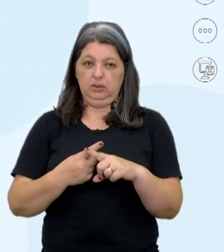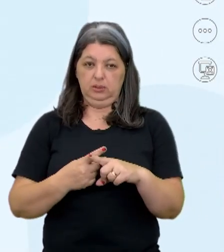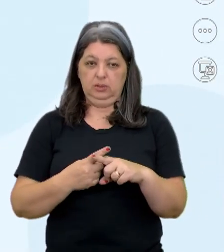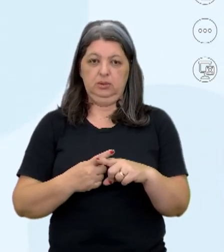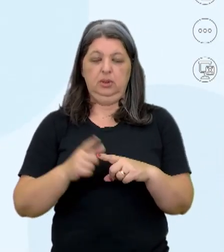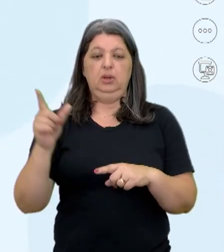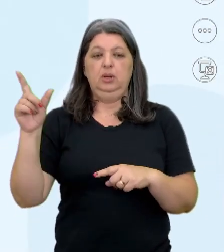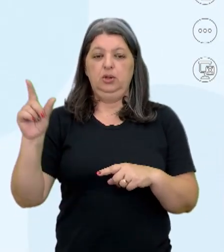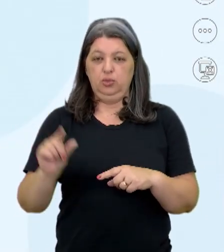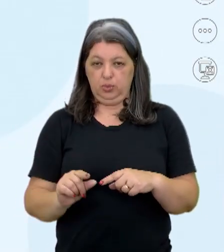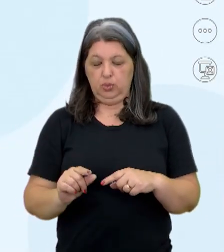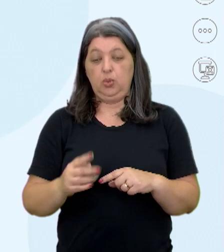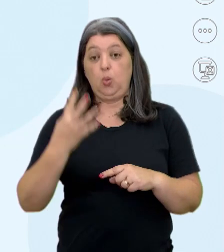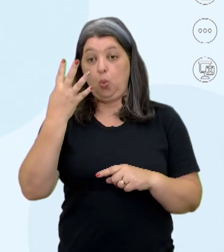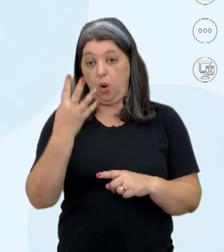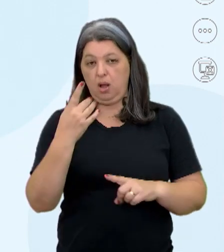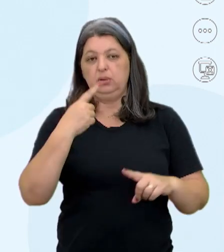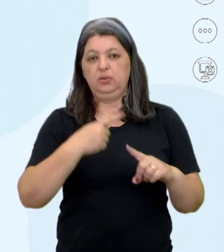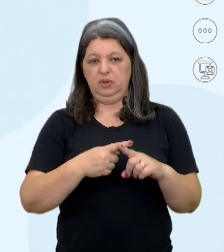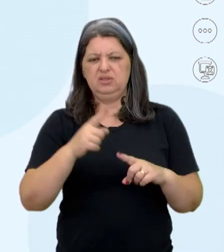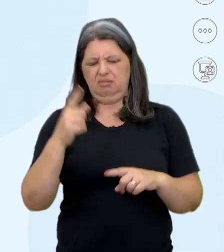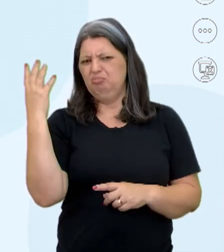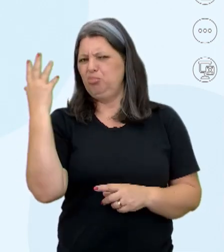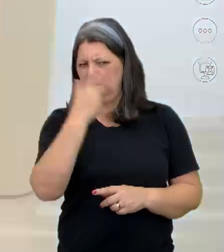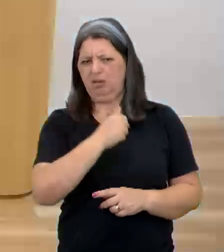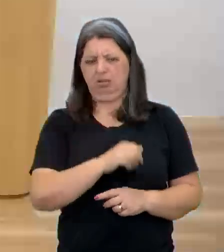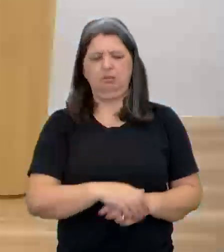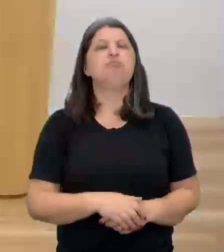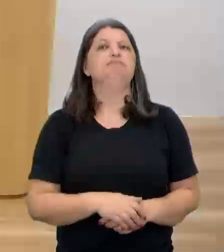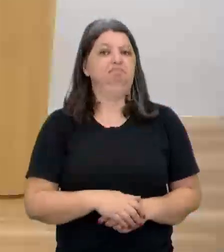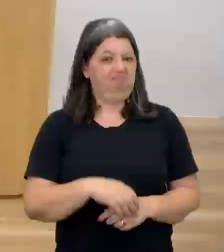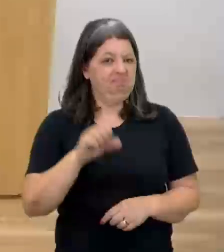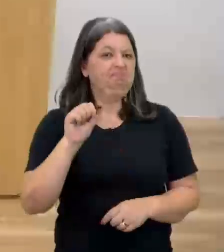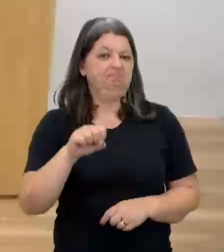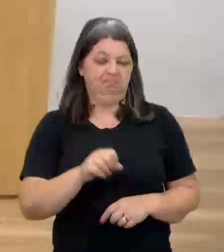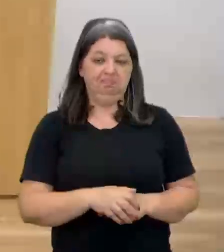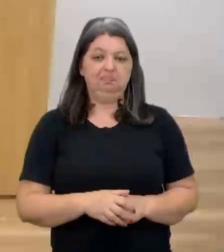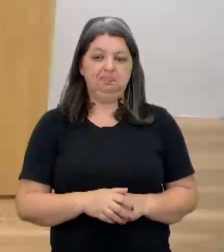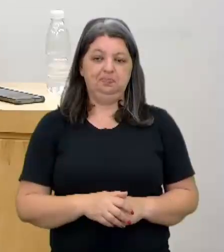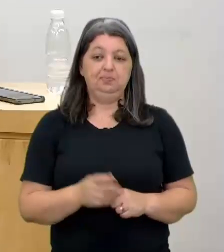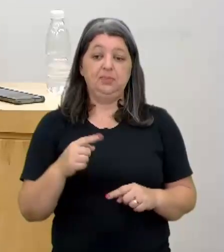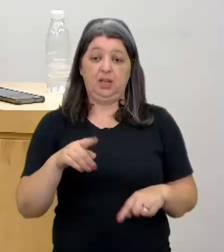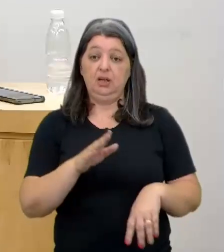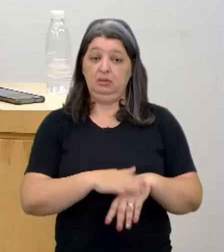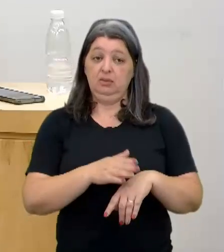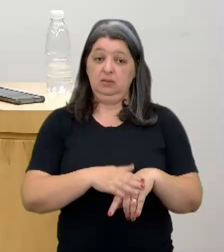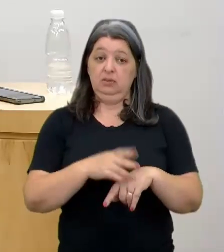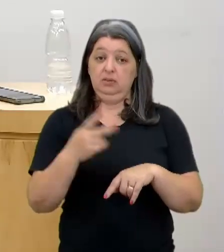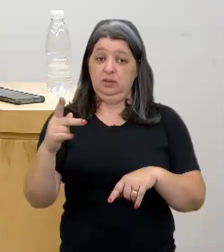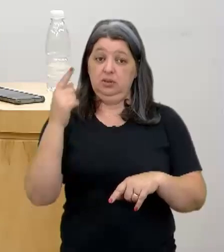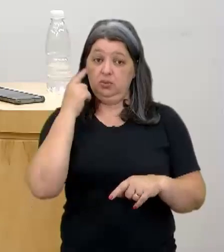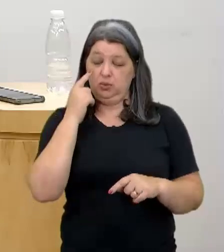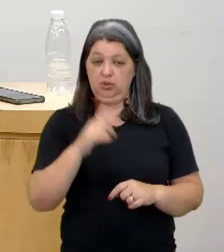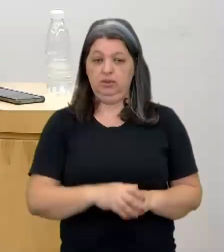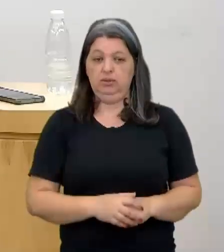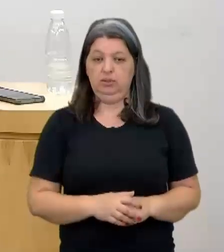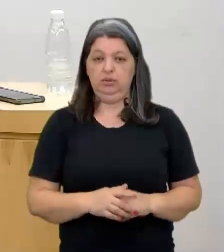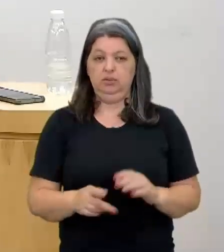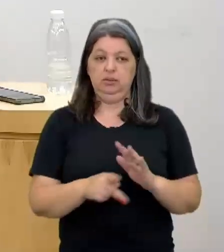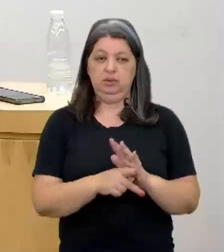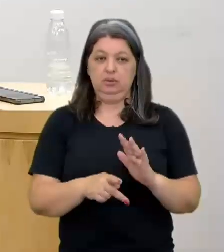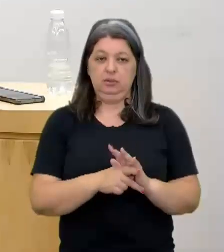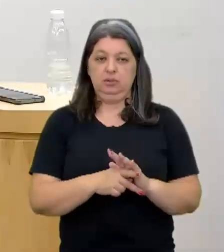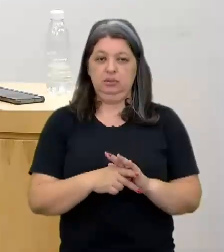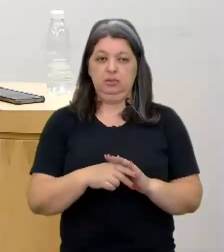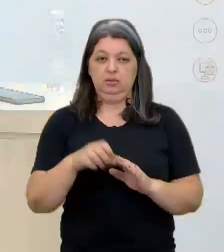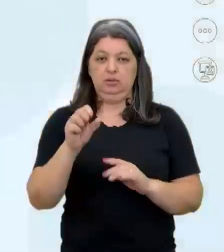4 vezes. Olha que bonito, né, professora Inês? Sim, muito bonito esse termo. Agora vocês vão fazer então também. Olha lá, tem a função